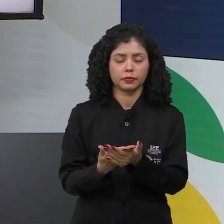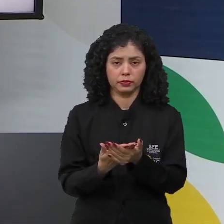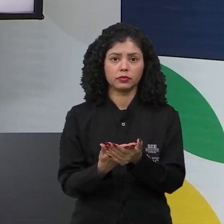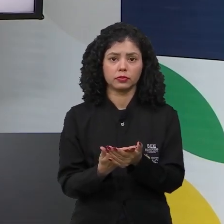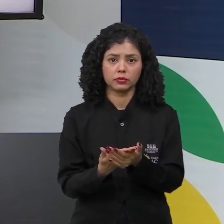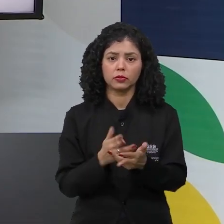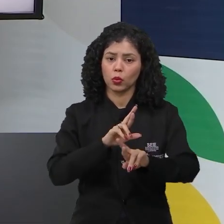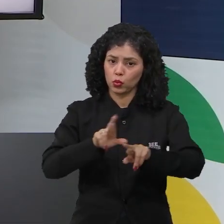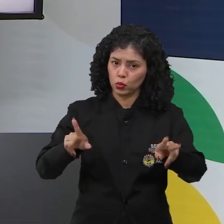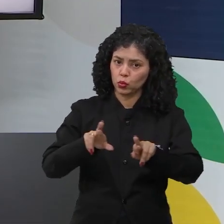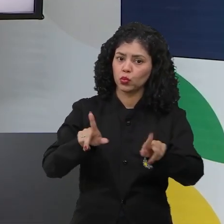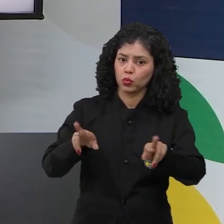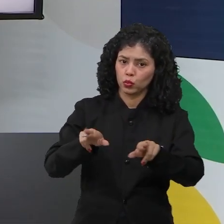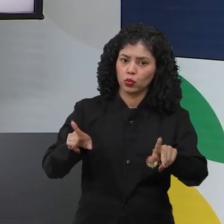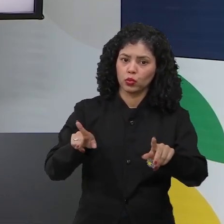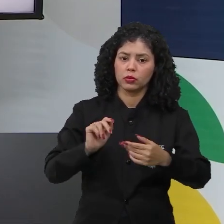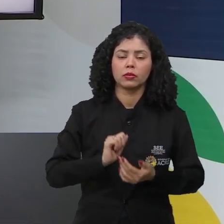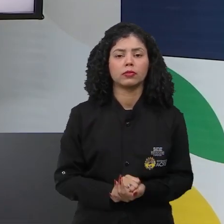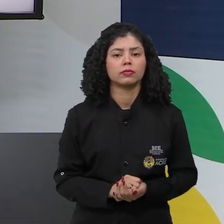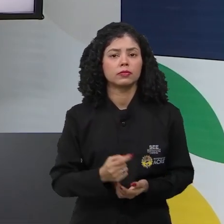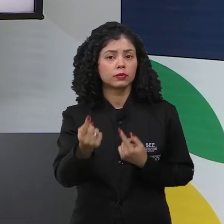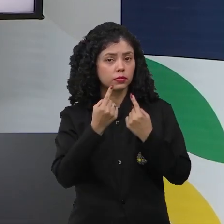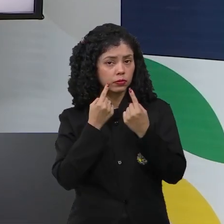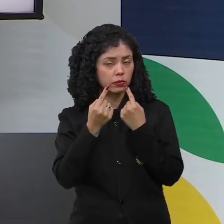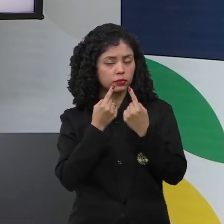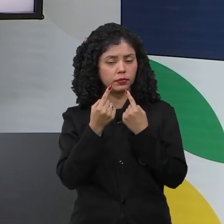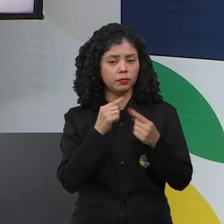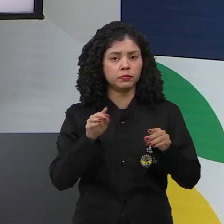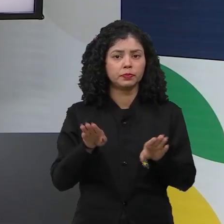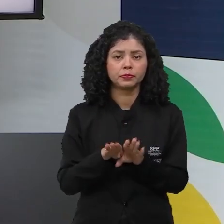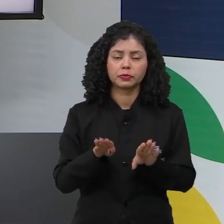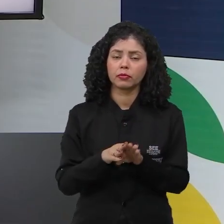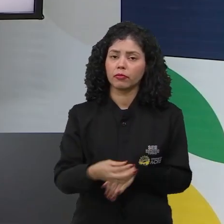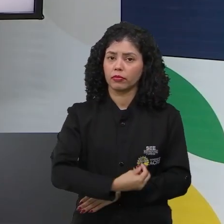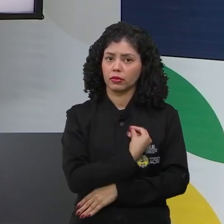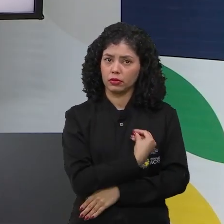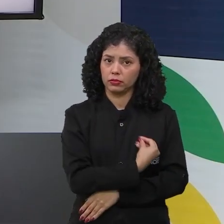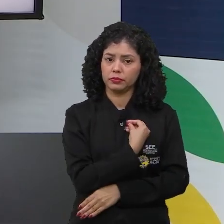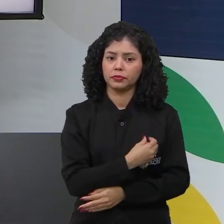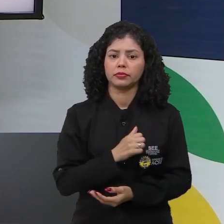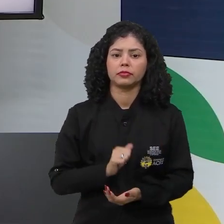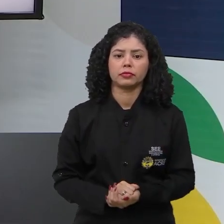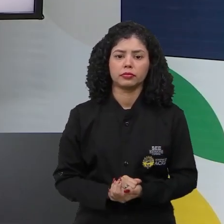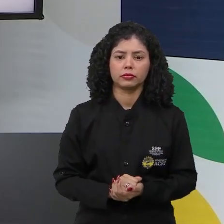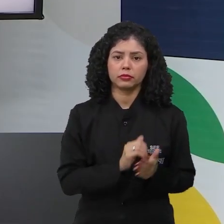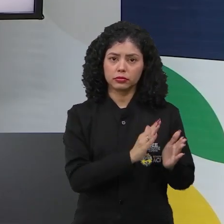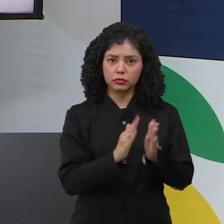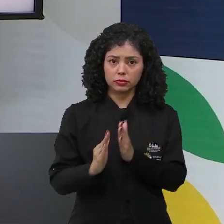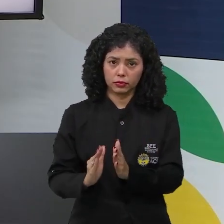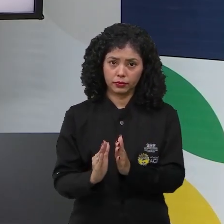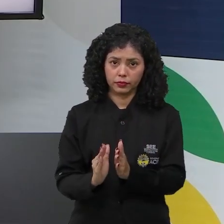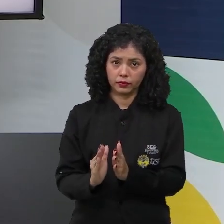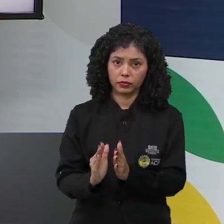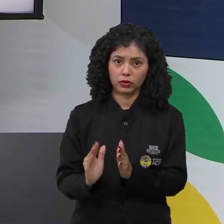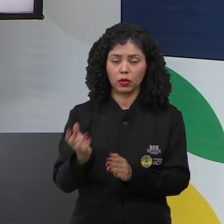estudos diferentes, vão se comunicar a partir das suas vivências, vão se comunicar de forma cultural, porque